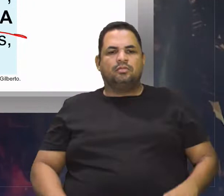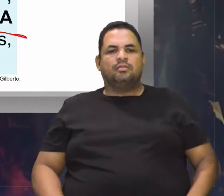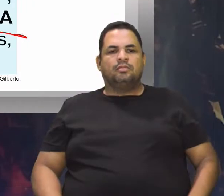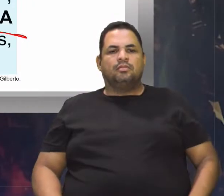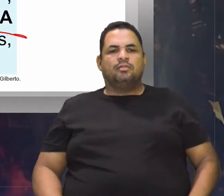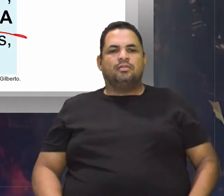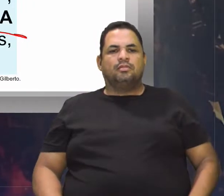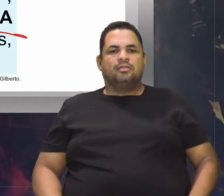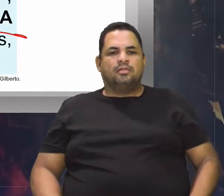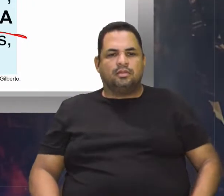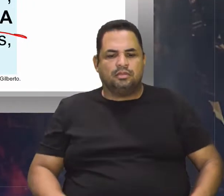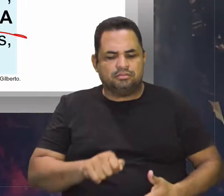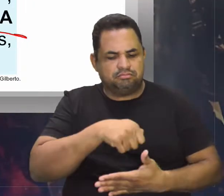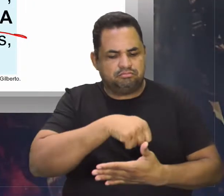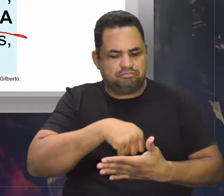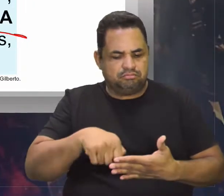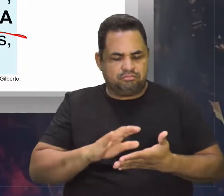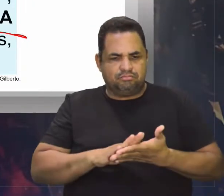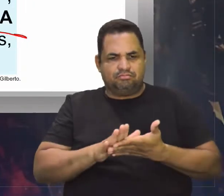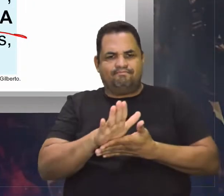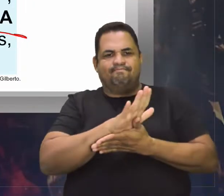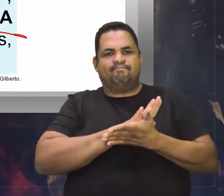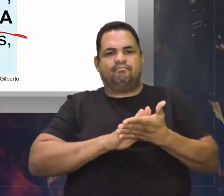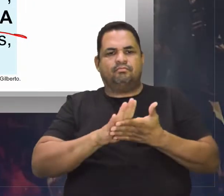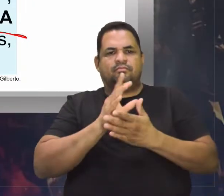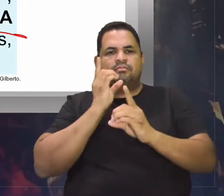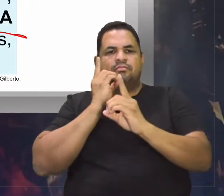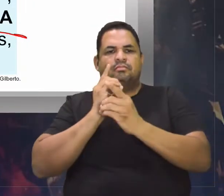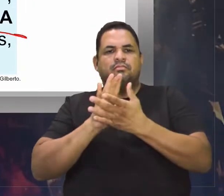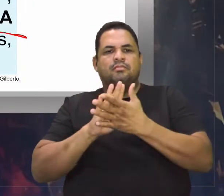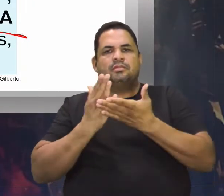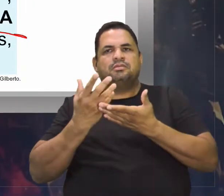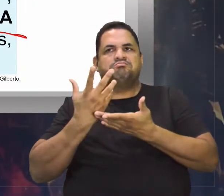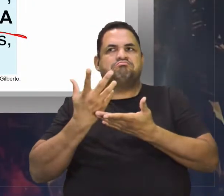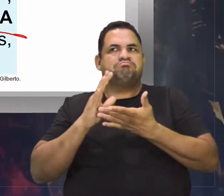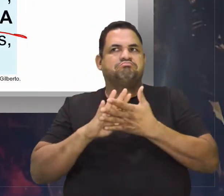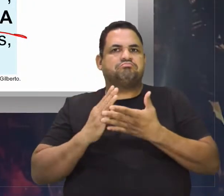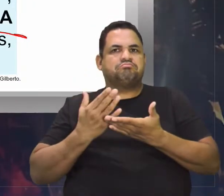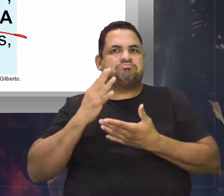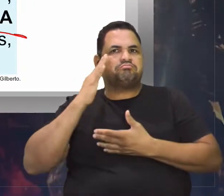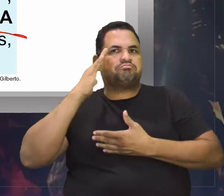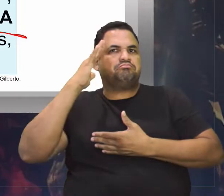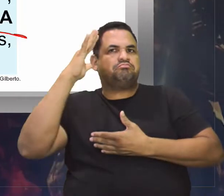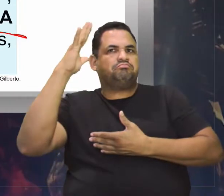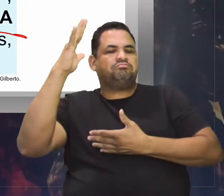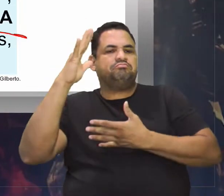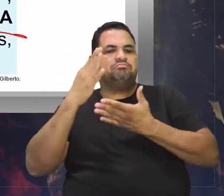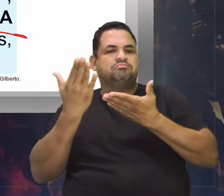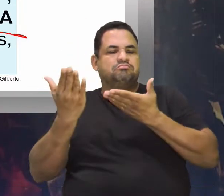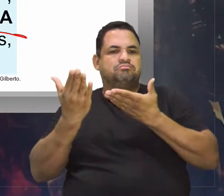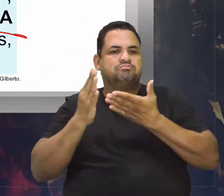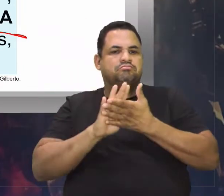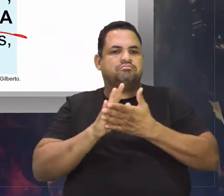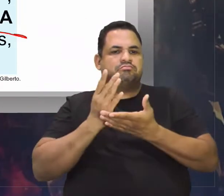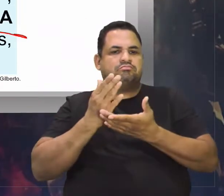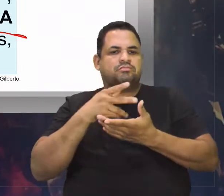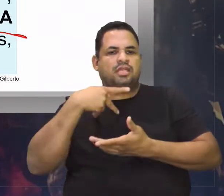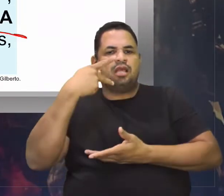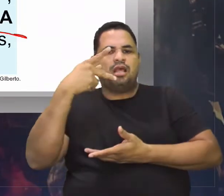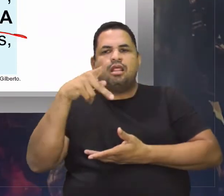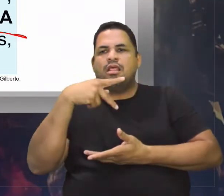não escreve nada, mas ele conta as revelações. E ele, ao contar